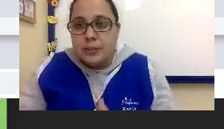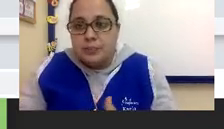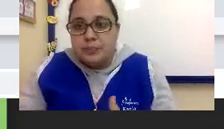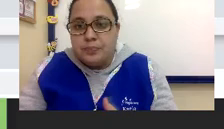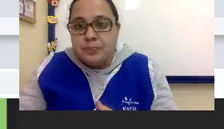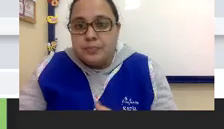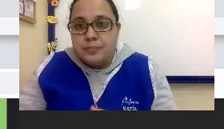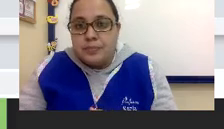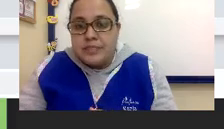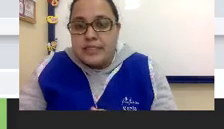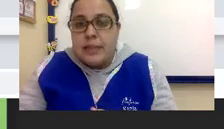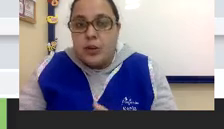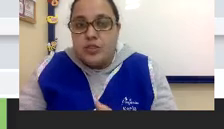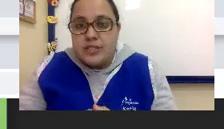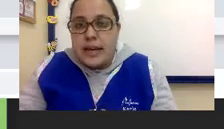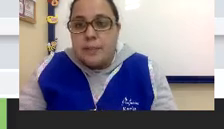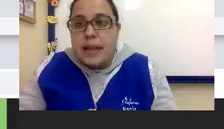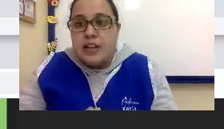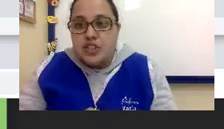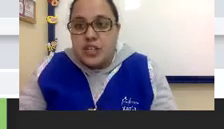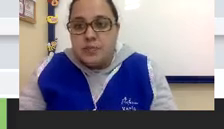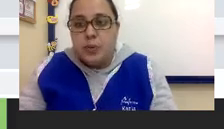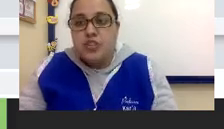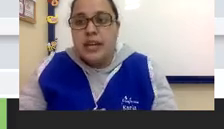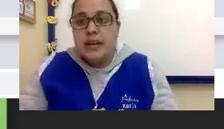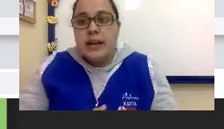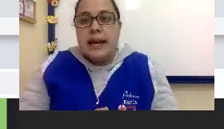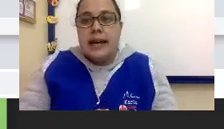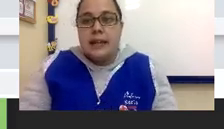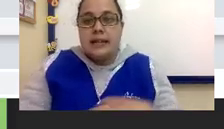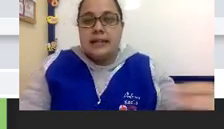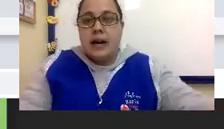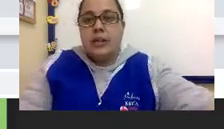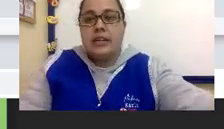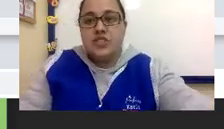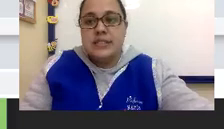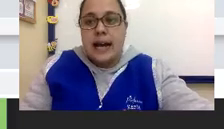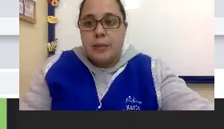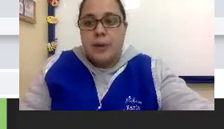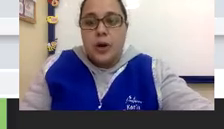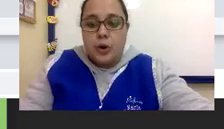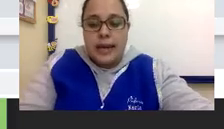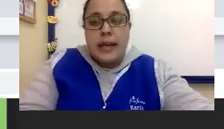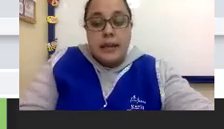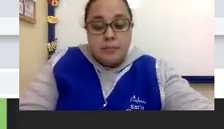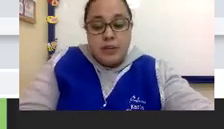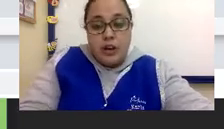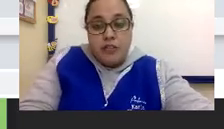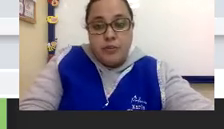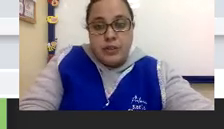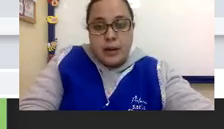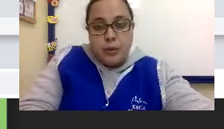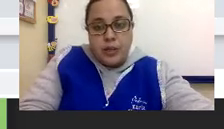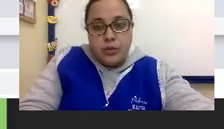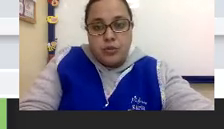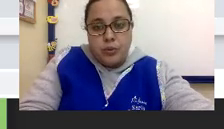gástrico? Vocês saberiam me dizer? A gente responde aí na aulinha de Skype, ok? Pessoal, vamos